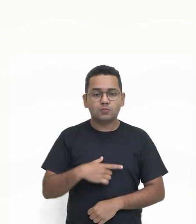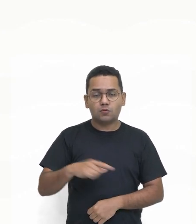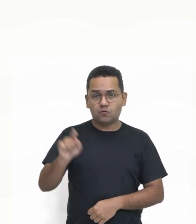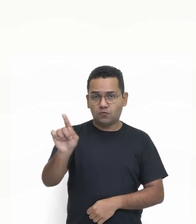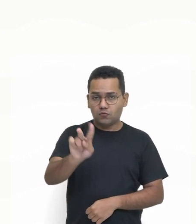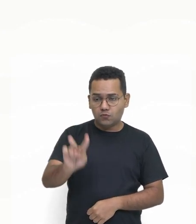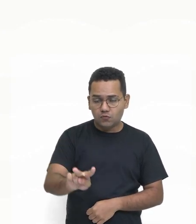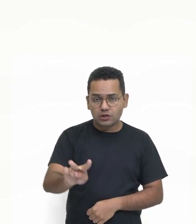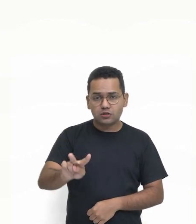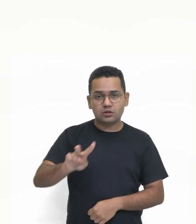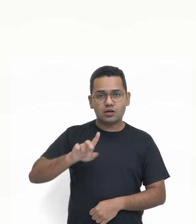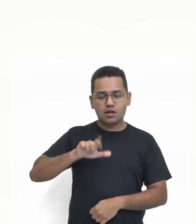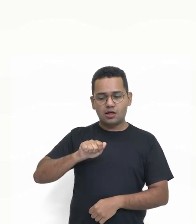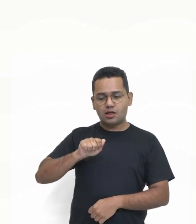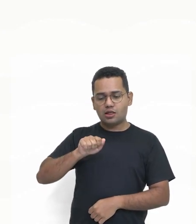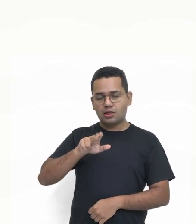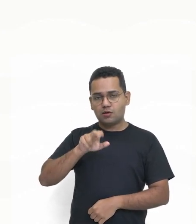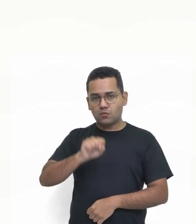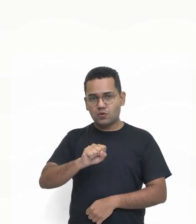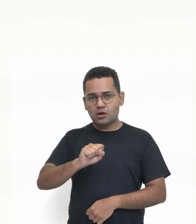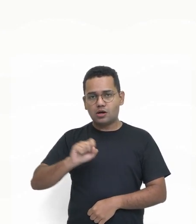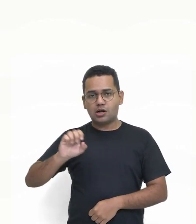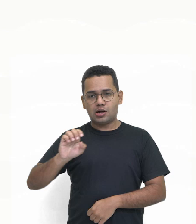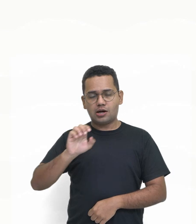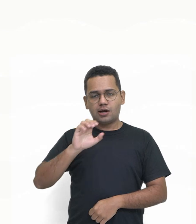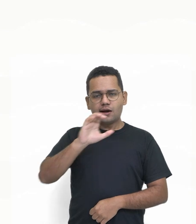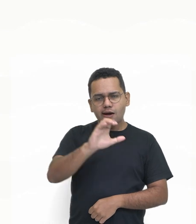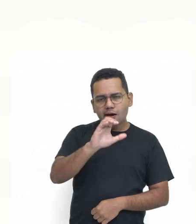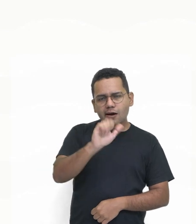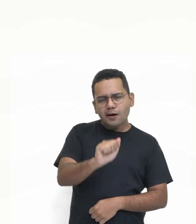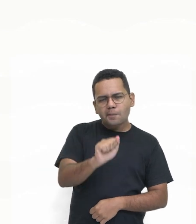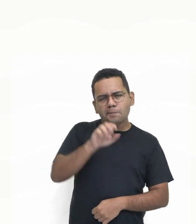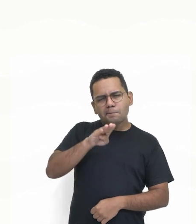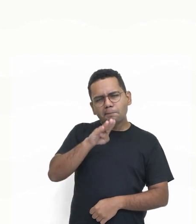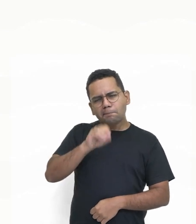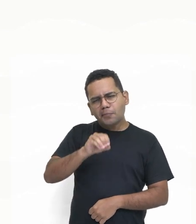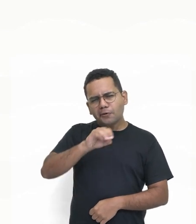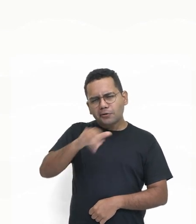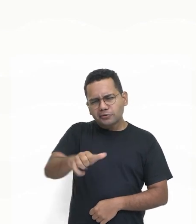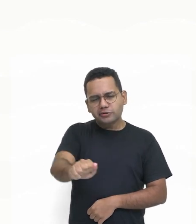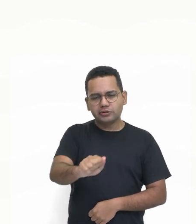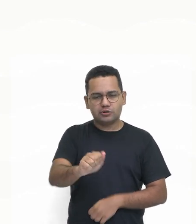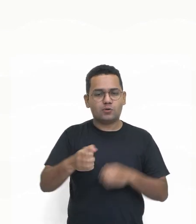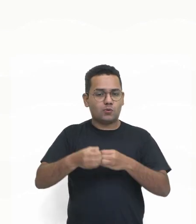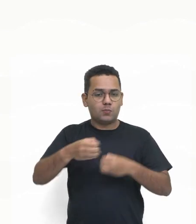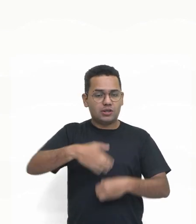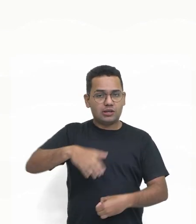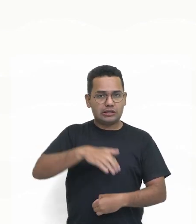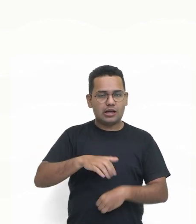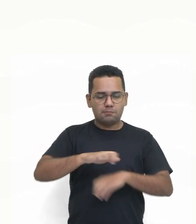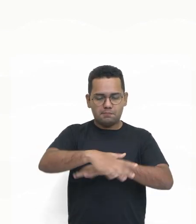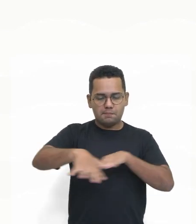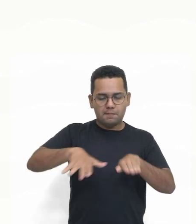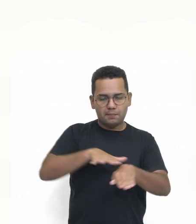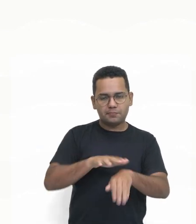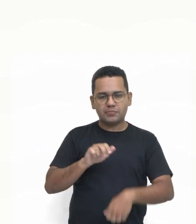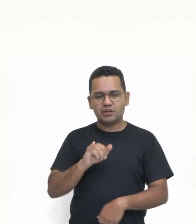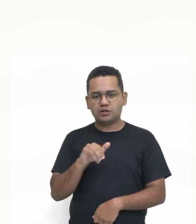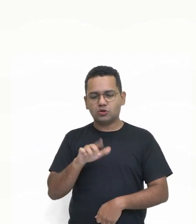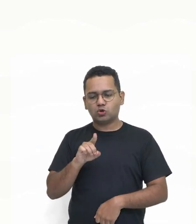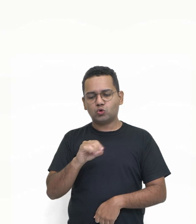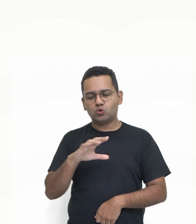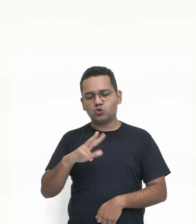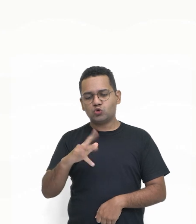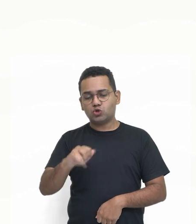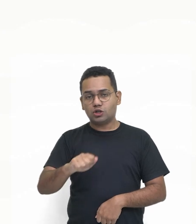Vietnã, o Laos e o Camboja. Então, essas três regiões fazem parte da península da Indochina. E a região ela era